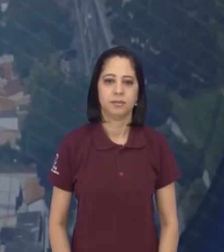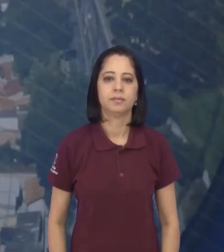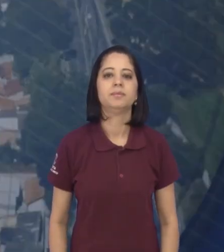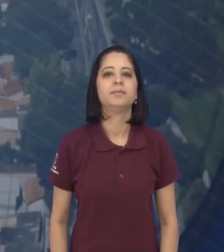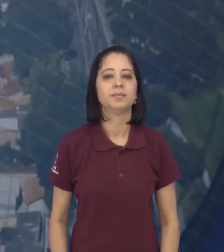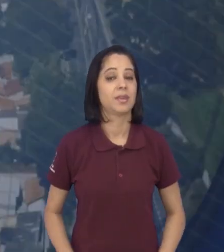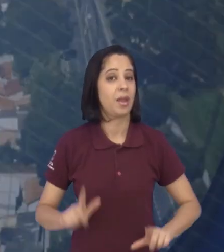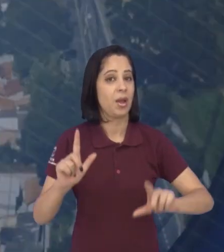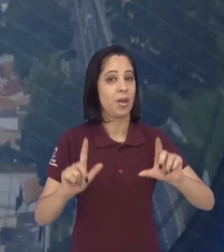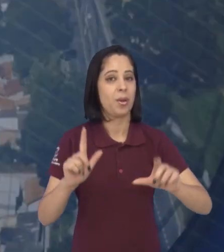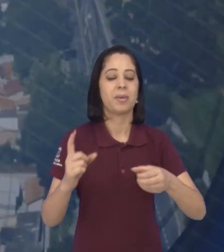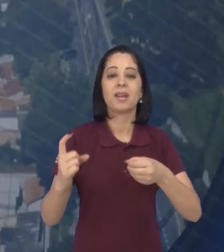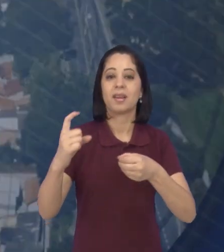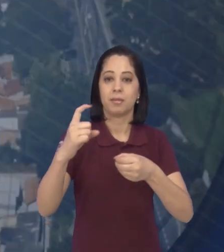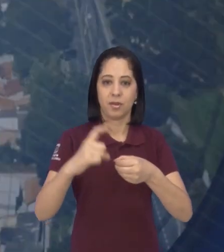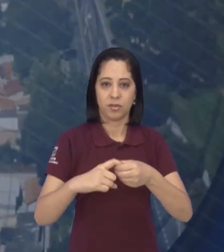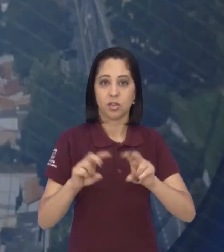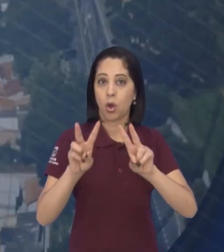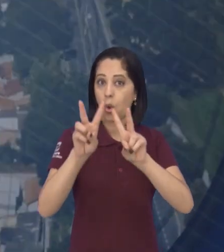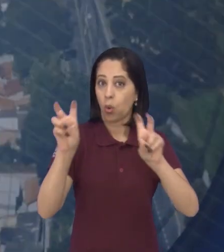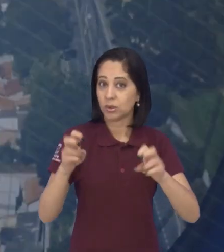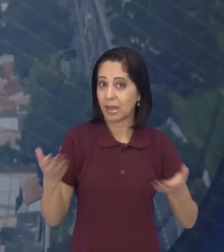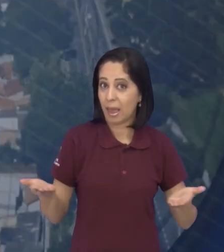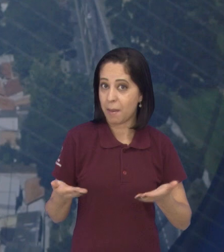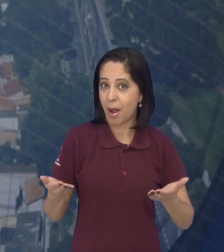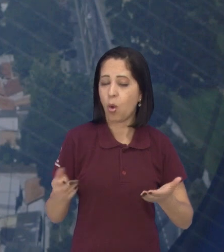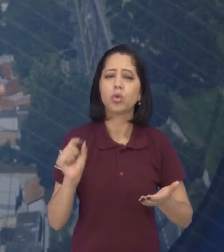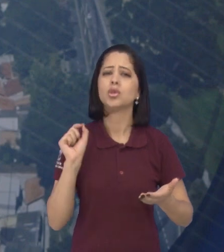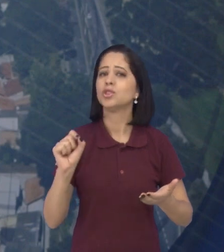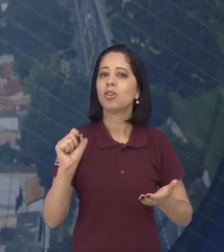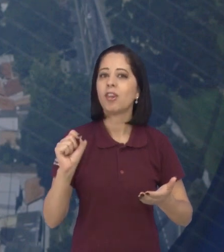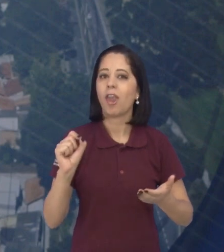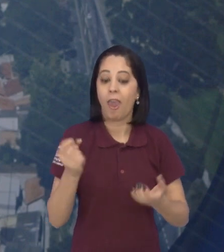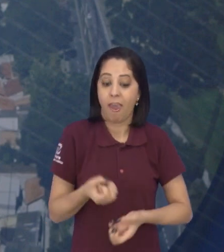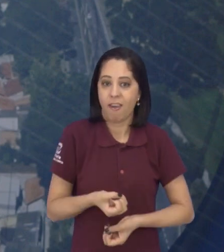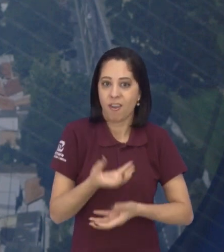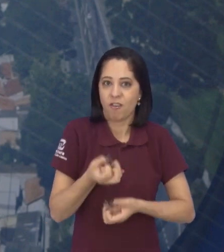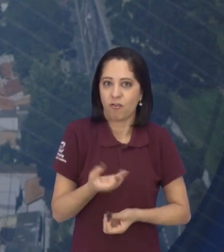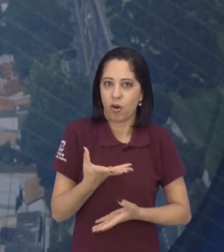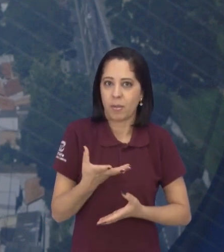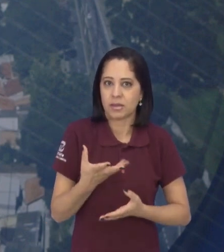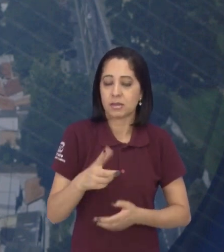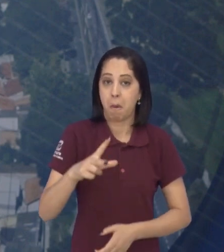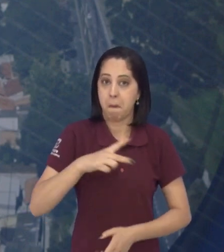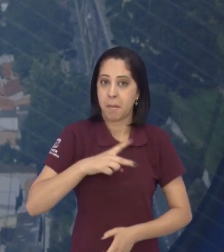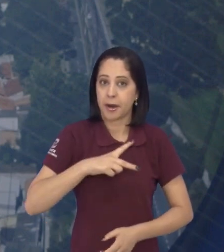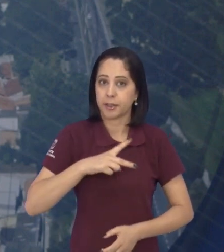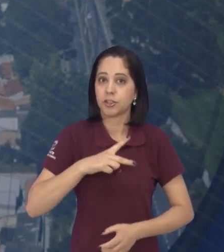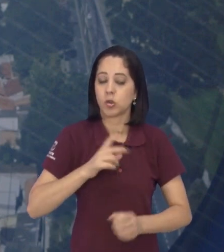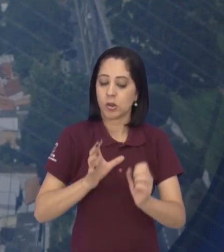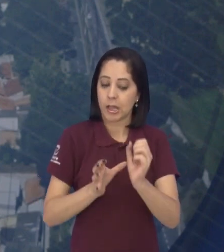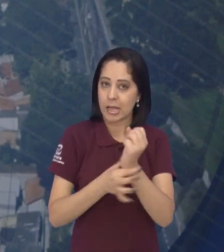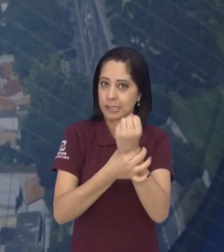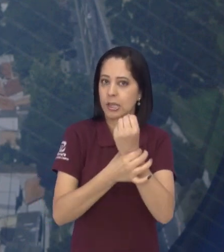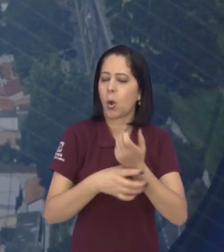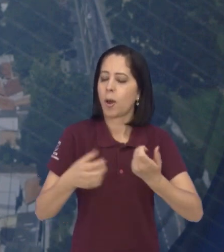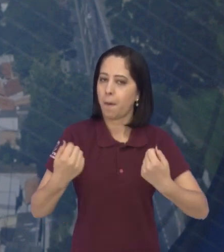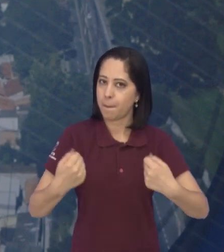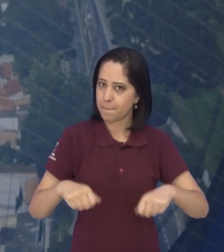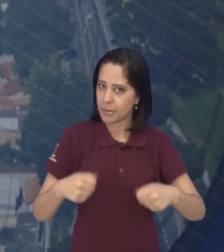De volta com Diálogos, o tema de hoje é proteção de dados, tema importante, né, gente, bem